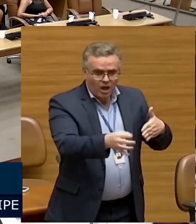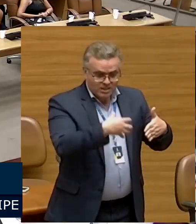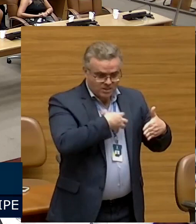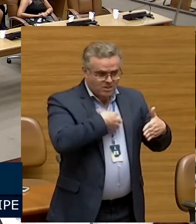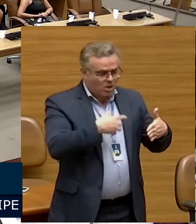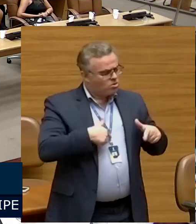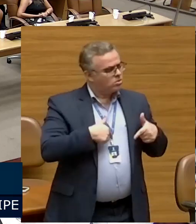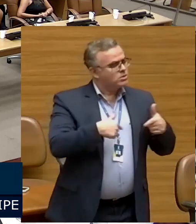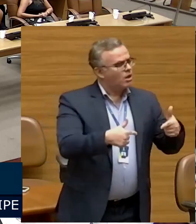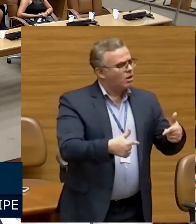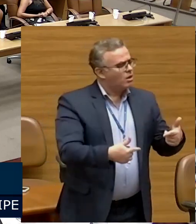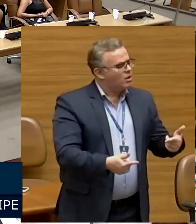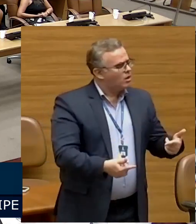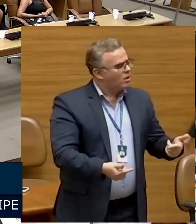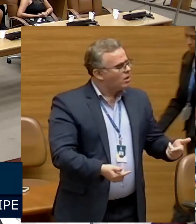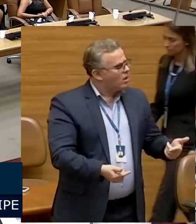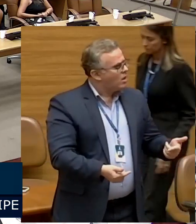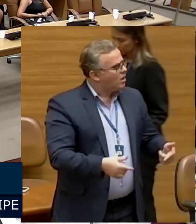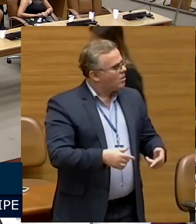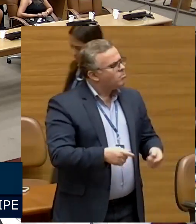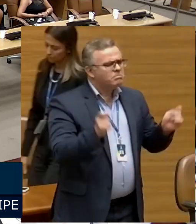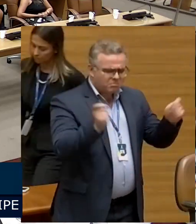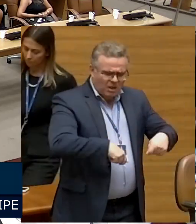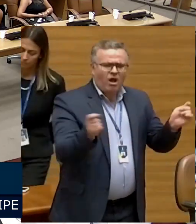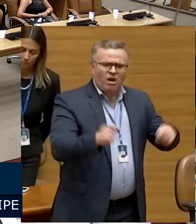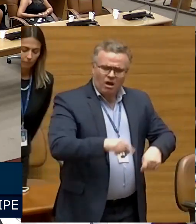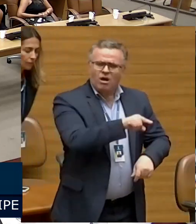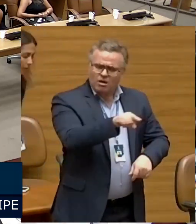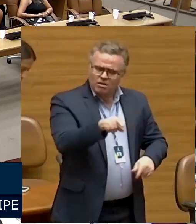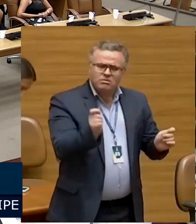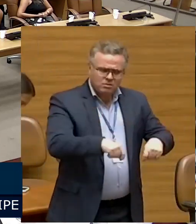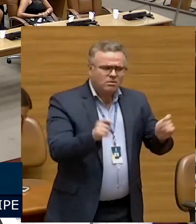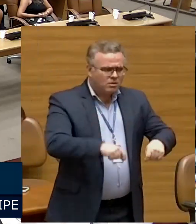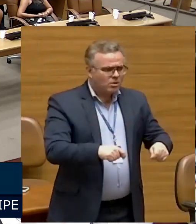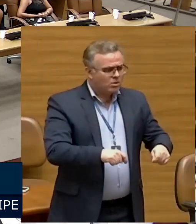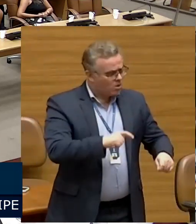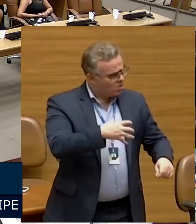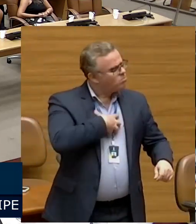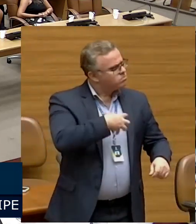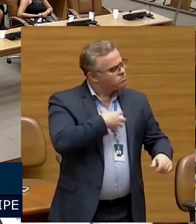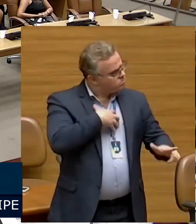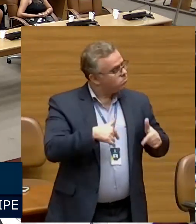custa nada. Não custa nada, Linda. É só questão de postura e de